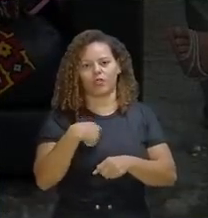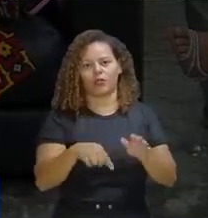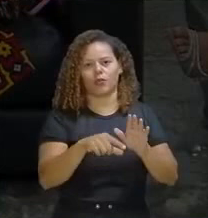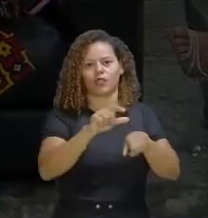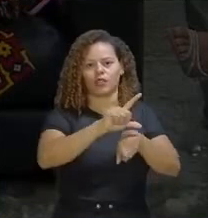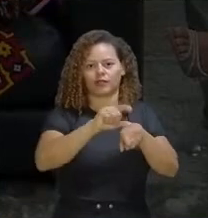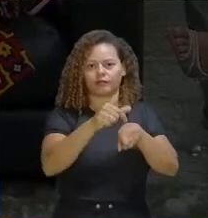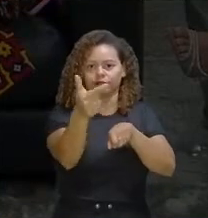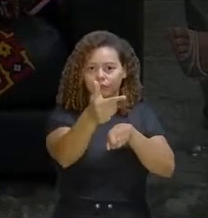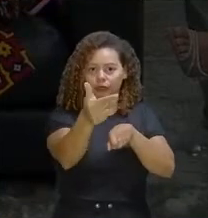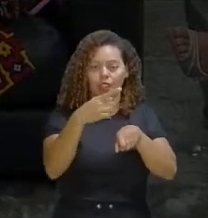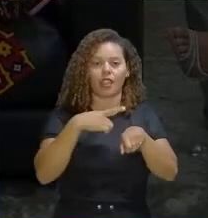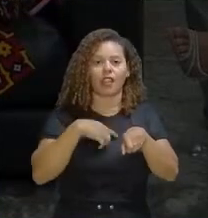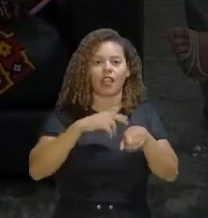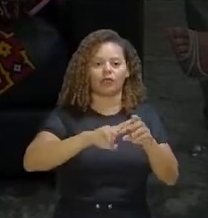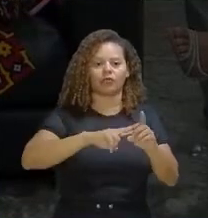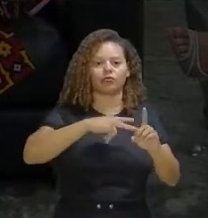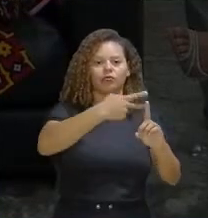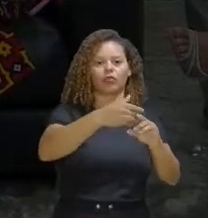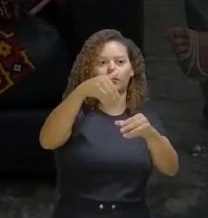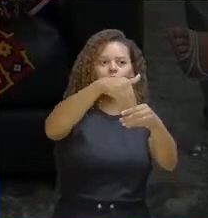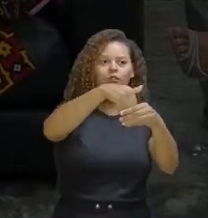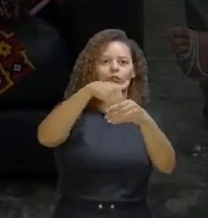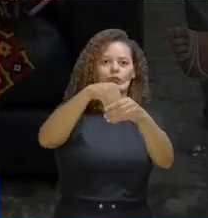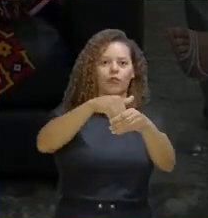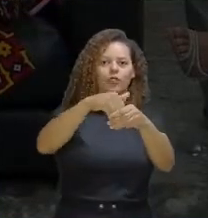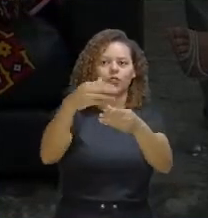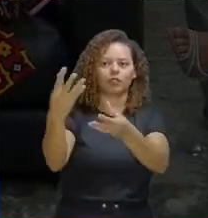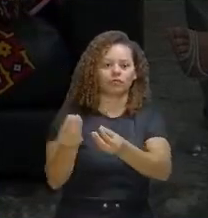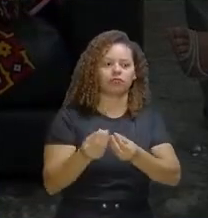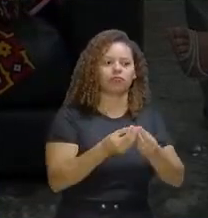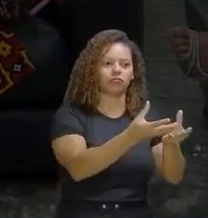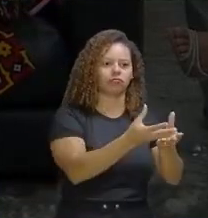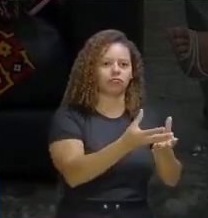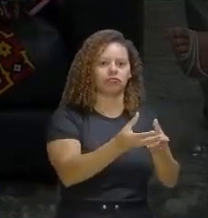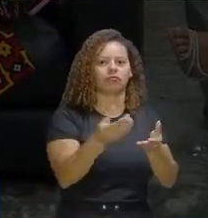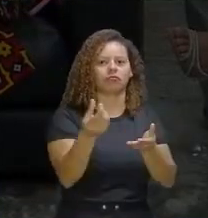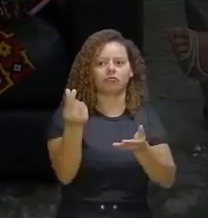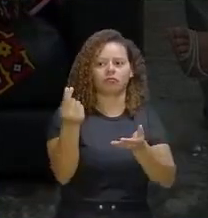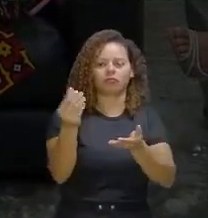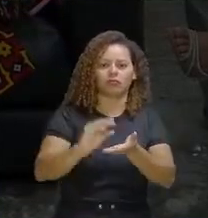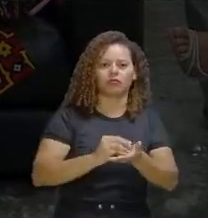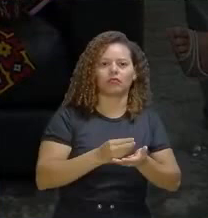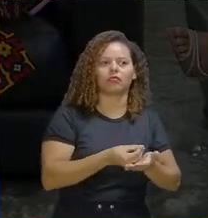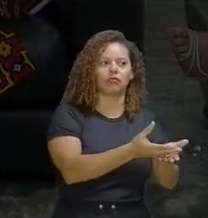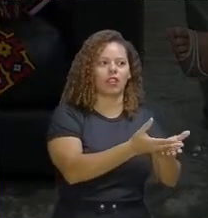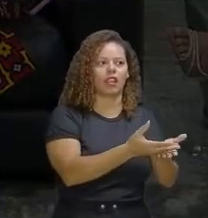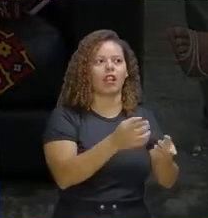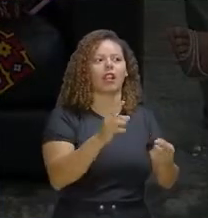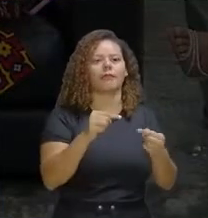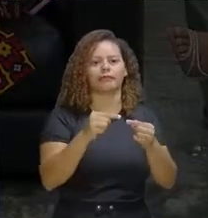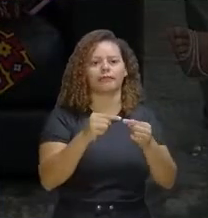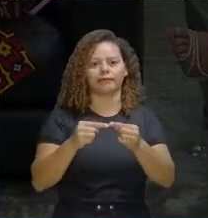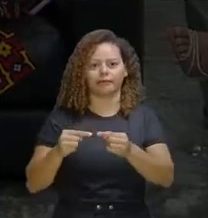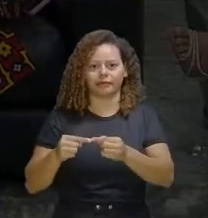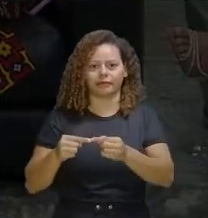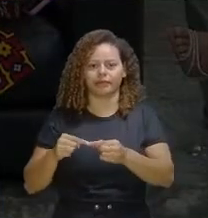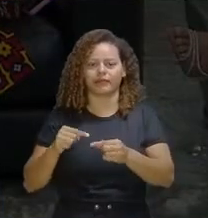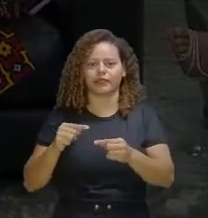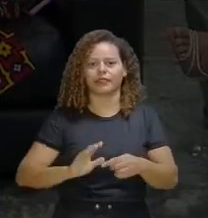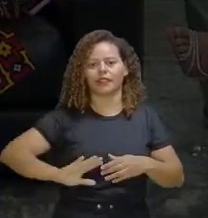contagem em dobro de votos para a distribuição dos fundos para quem declarasse que era candidato de